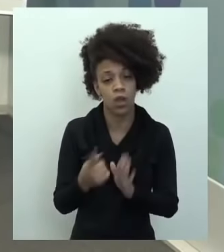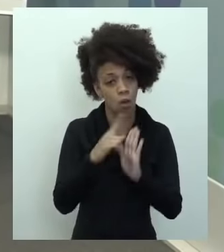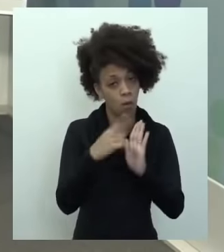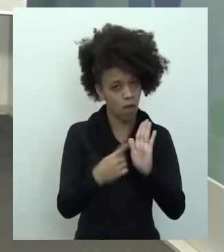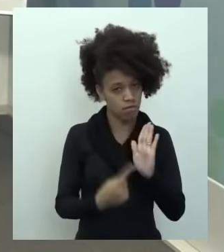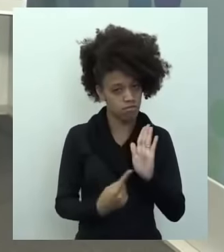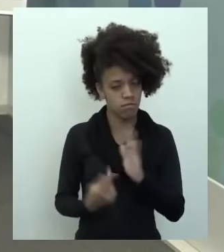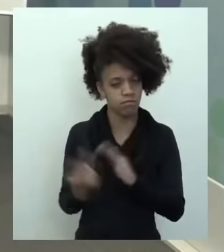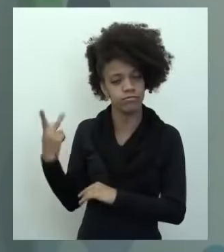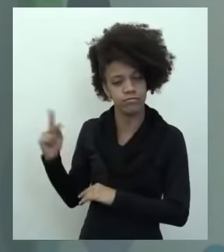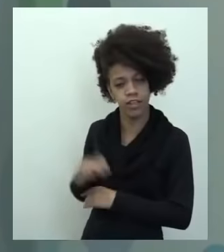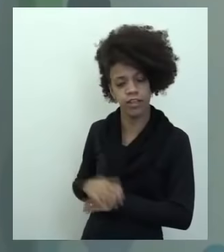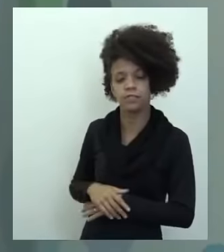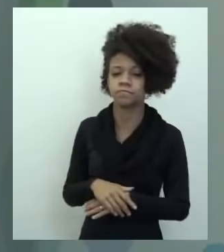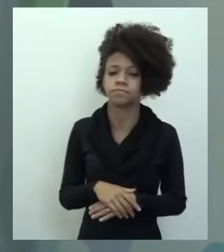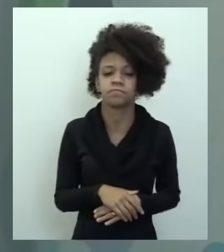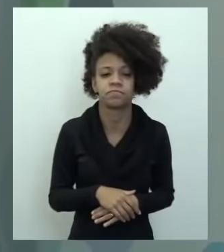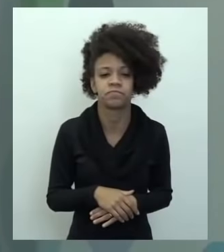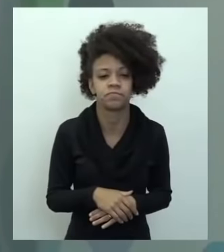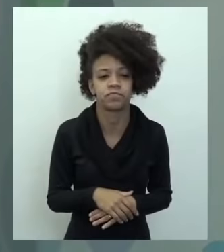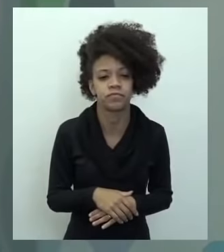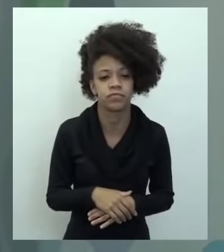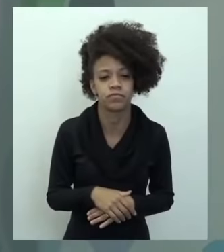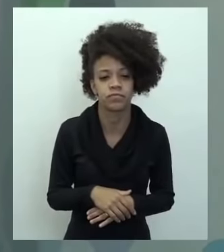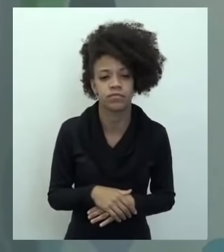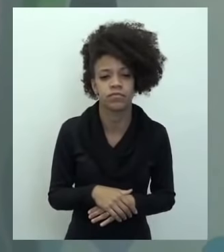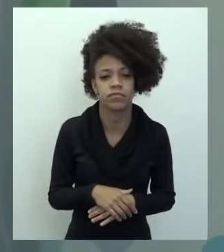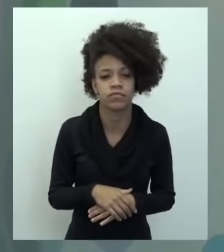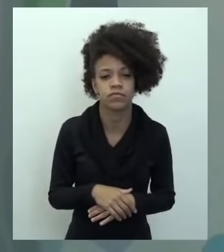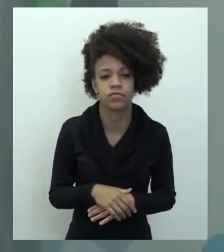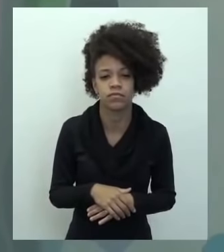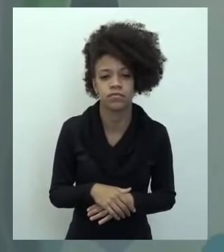aqui. Então, essa parte da mesa deu